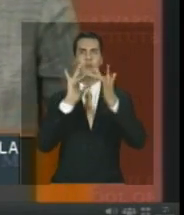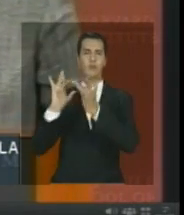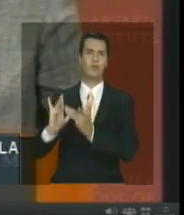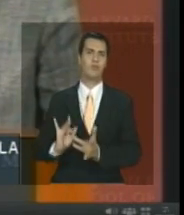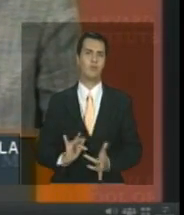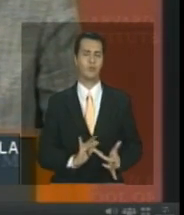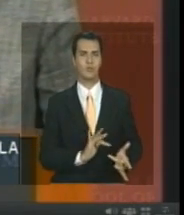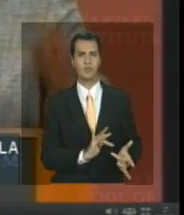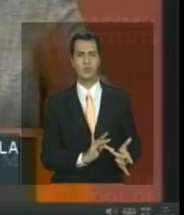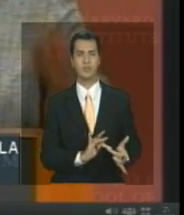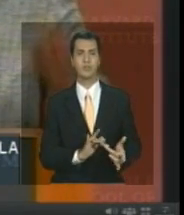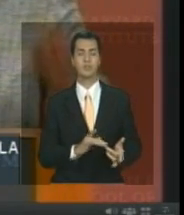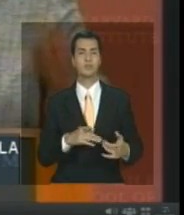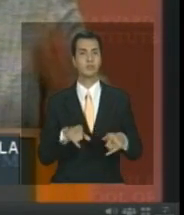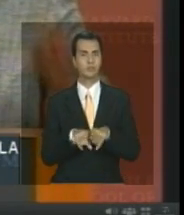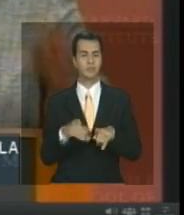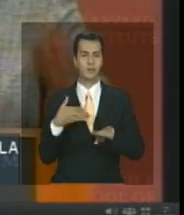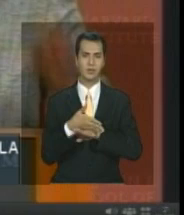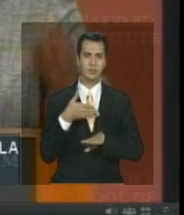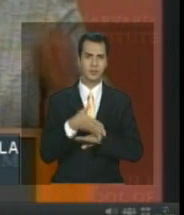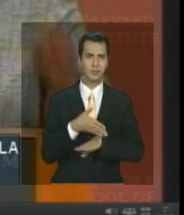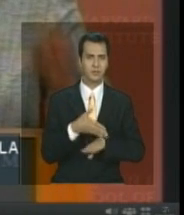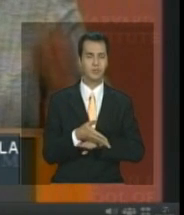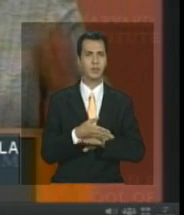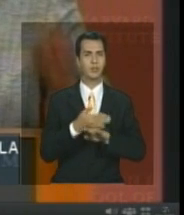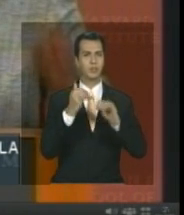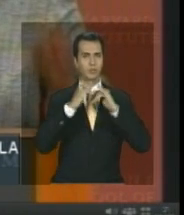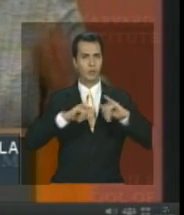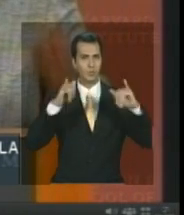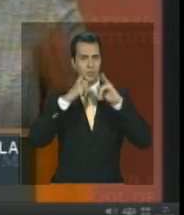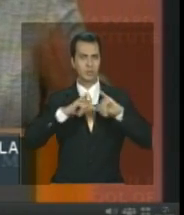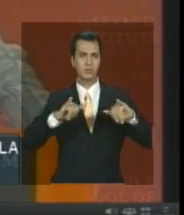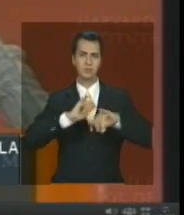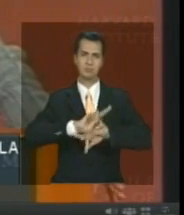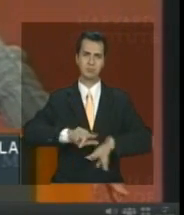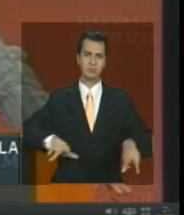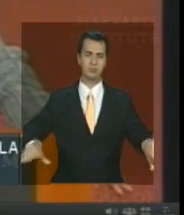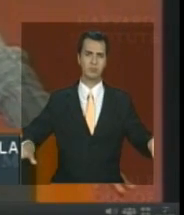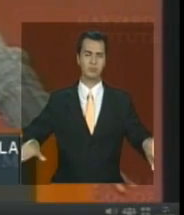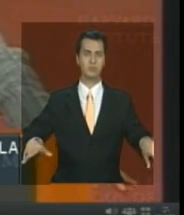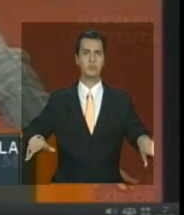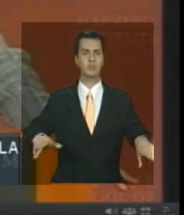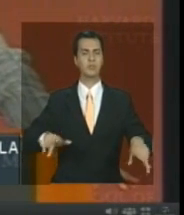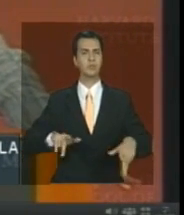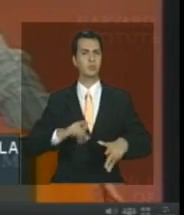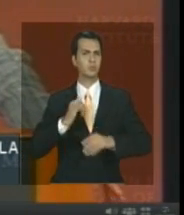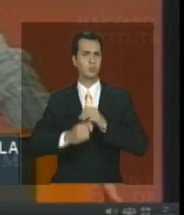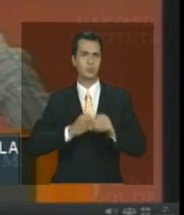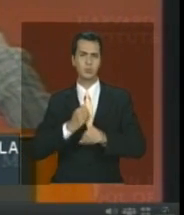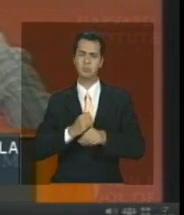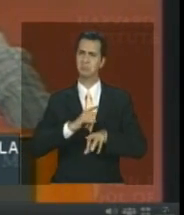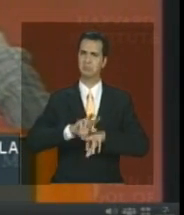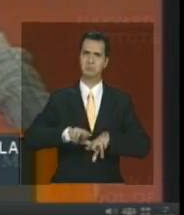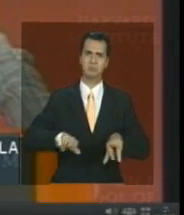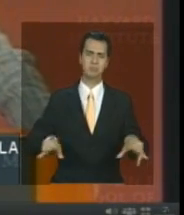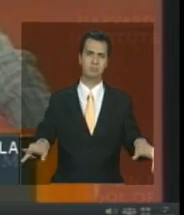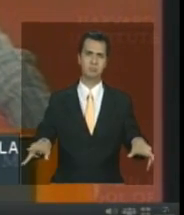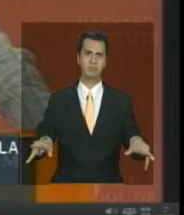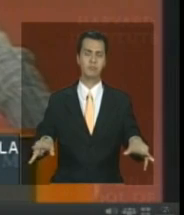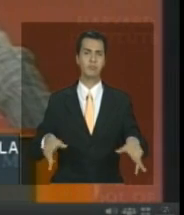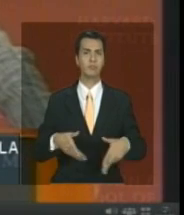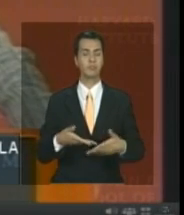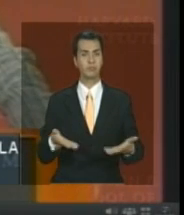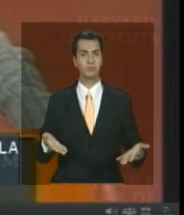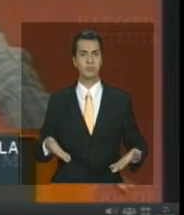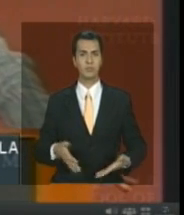e ter acesso ao conhecimento que a internet e todos os outros mecanismos de